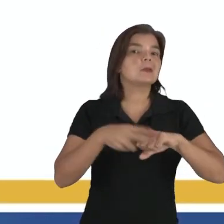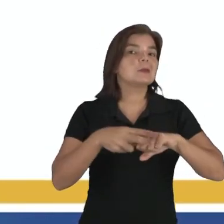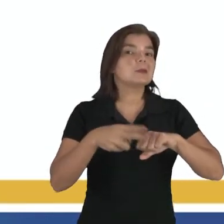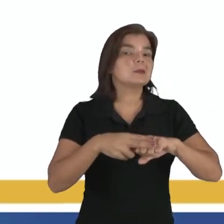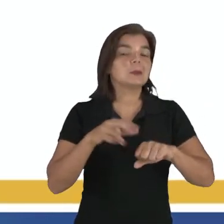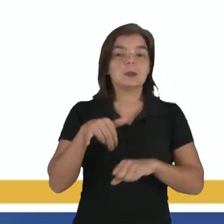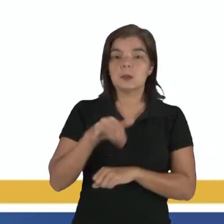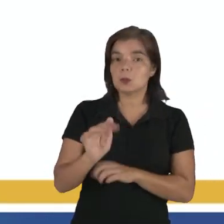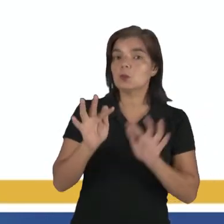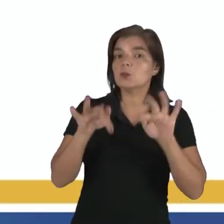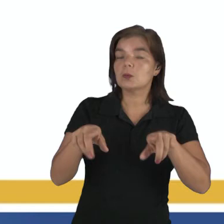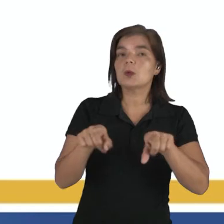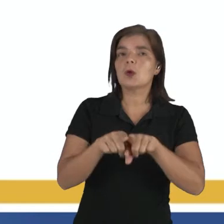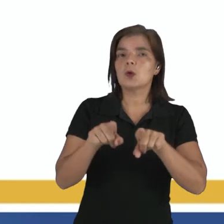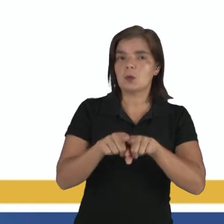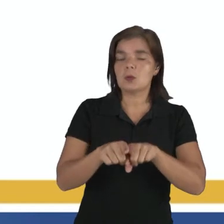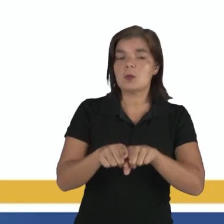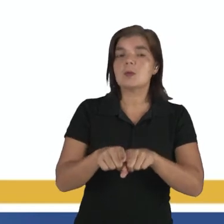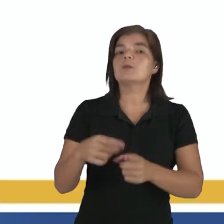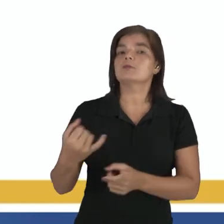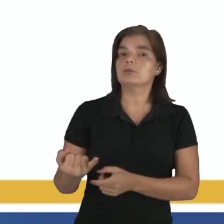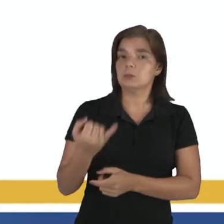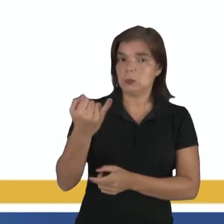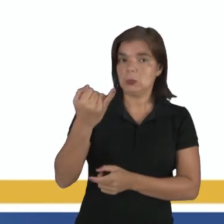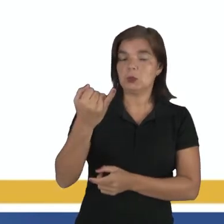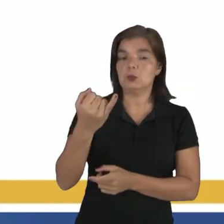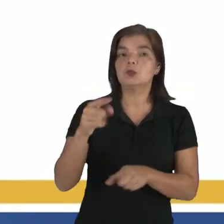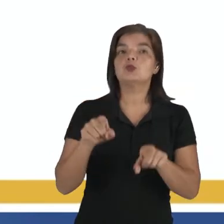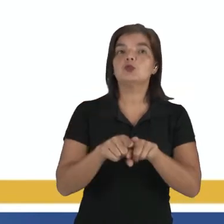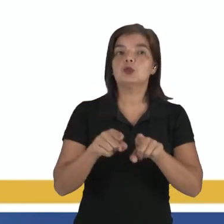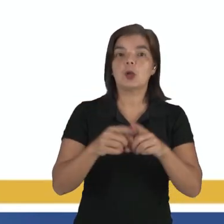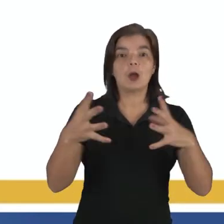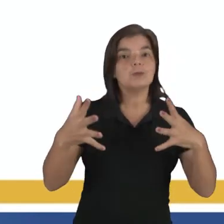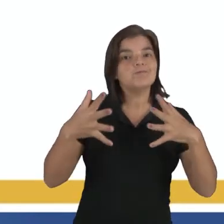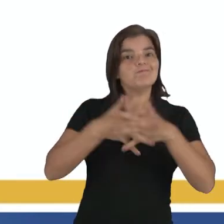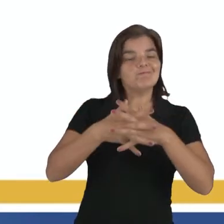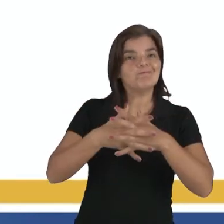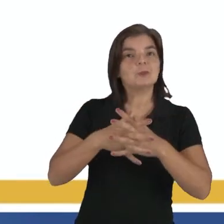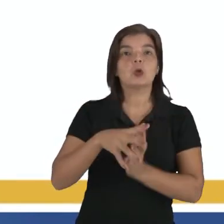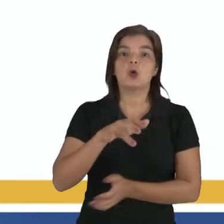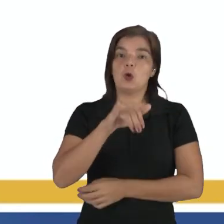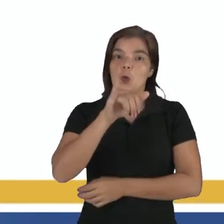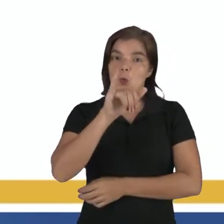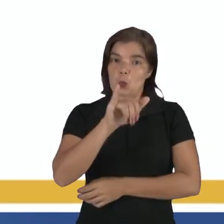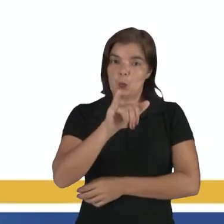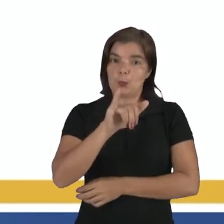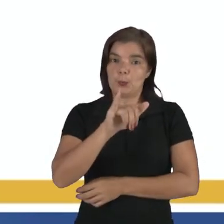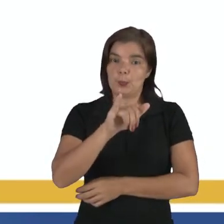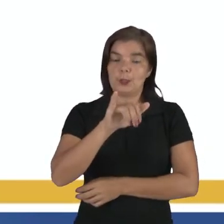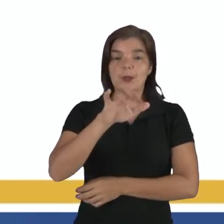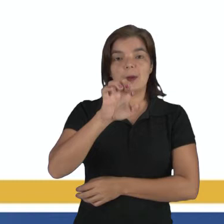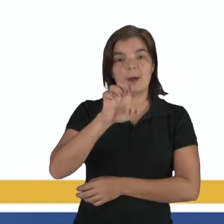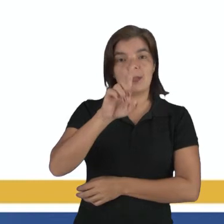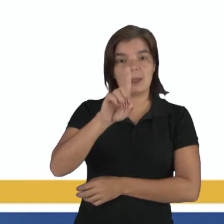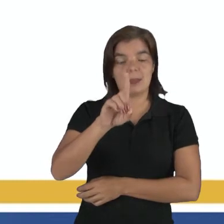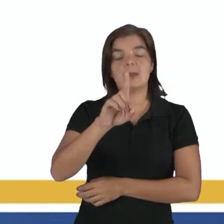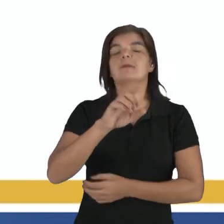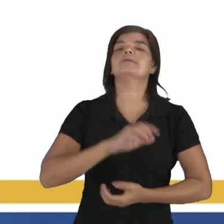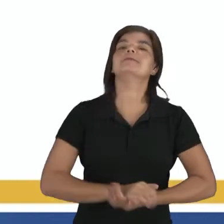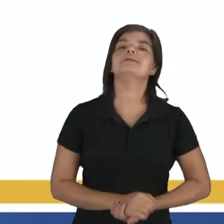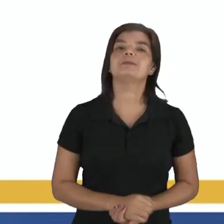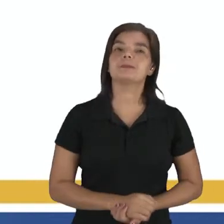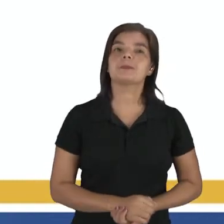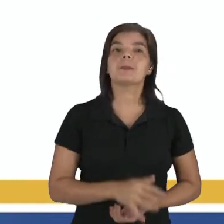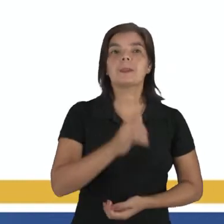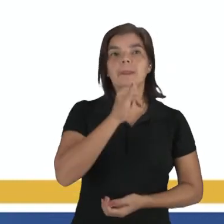verbos terminados em Y e que são precedidos de consoante, você vai colocar o I no lugar do Y e só depois acrescentar o